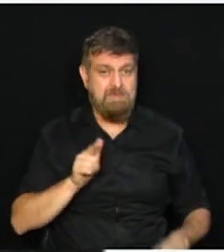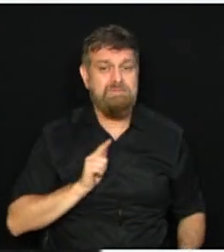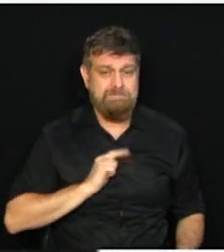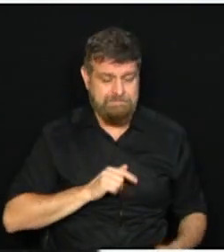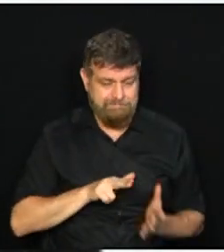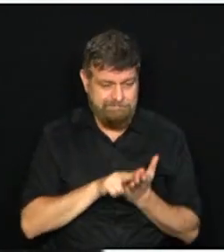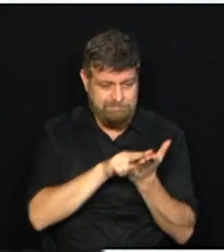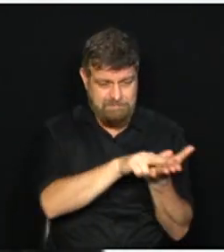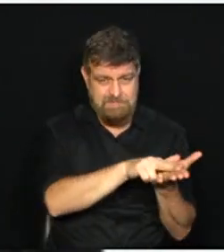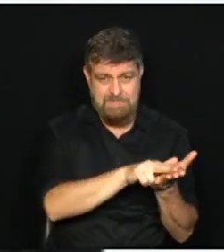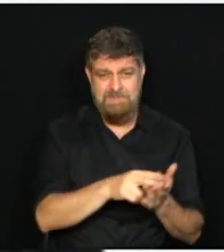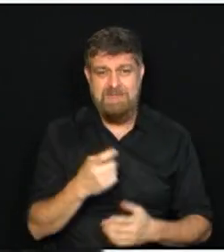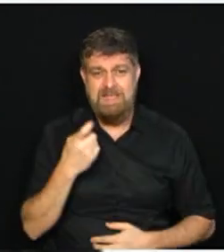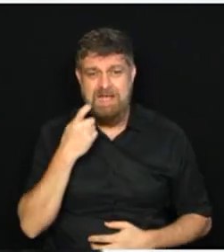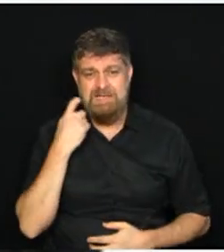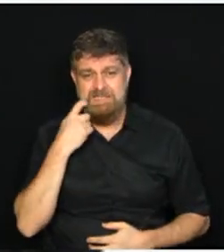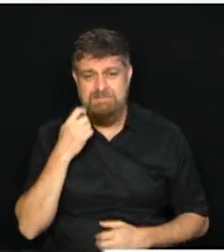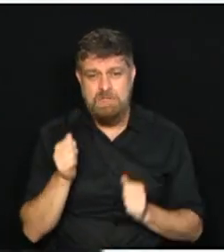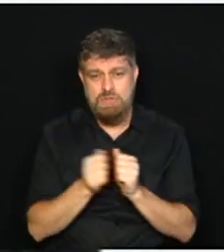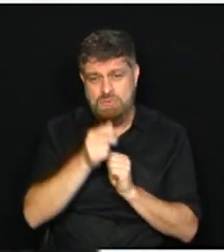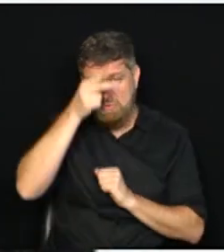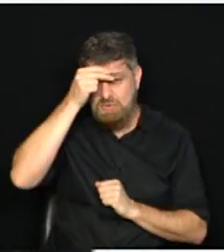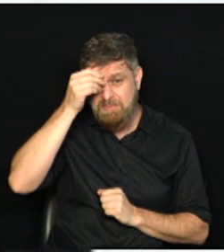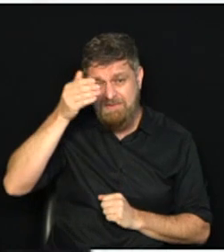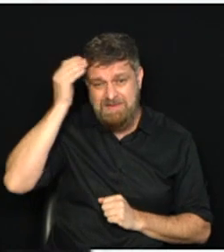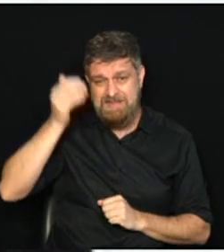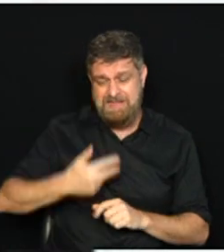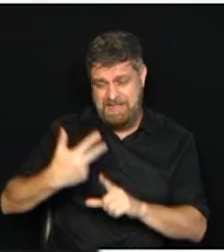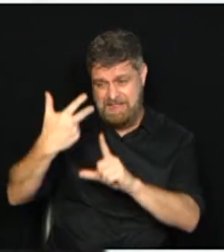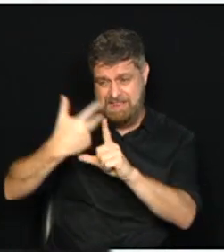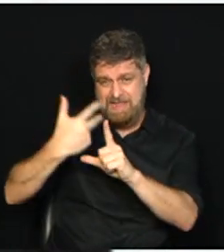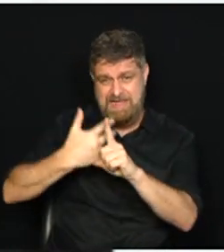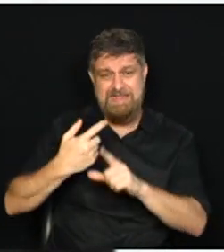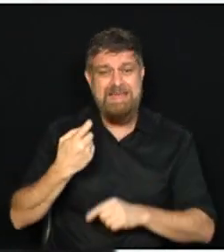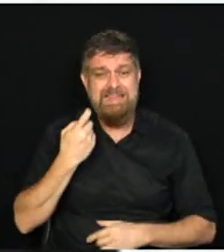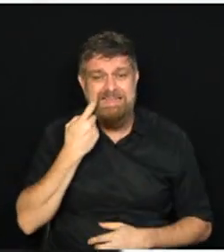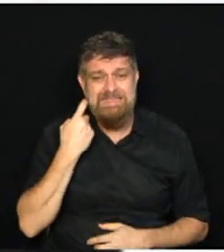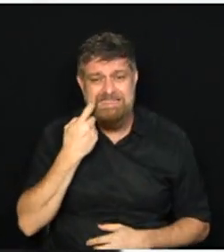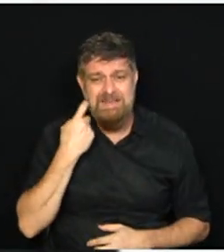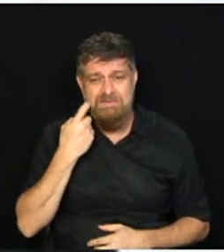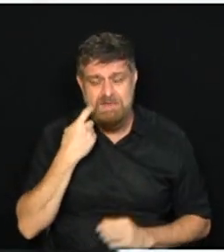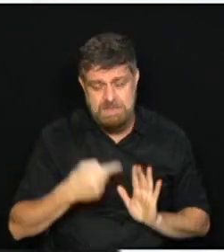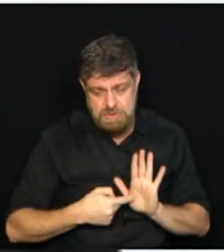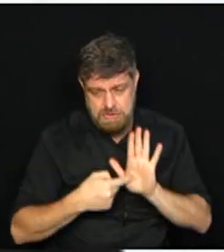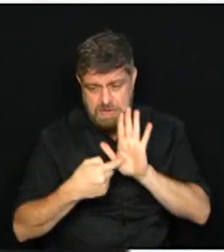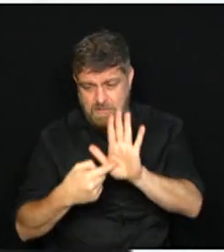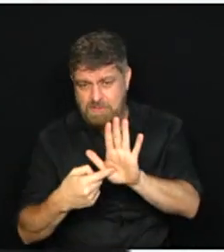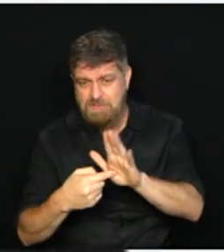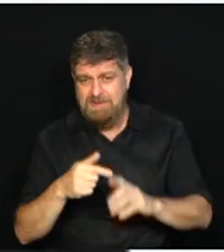nós expusemos na live junto ao prefeito, junto ao secretário Laê, que começa a